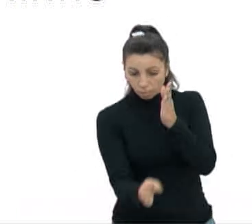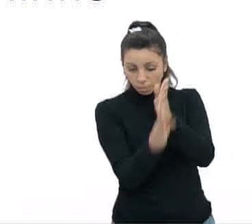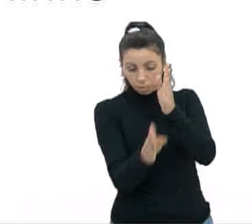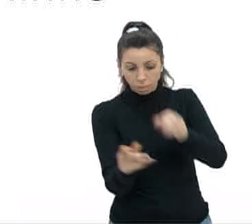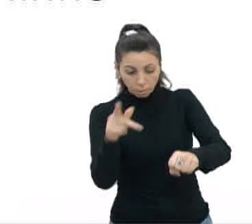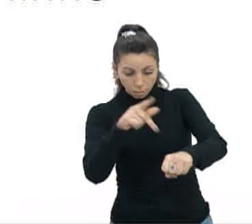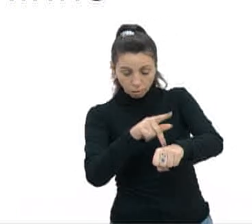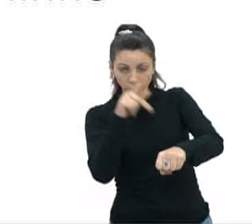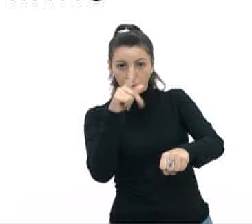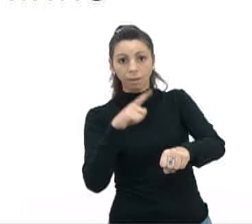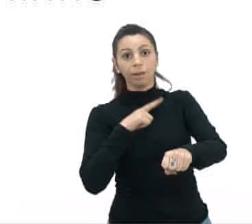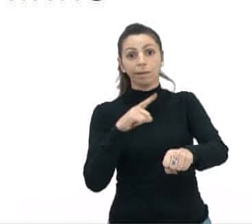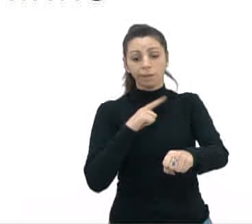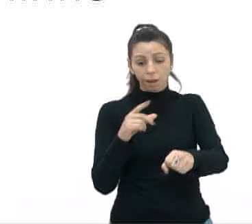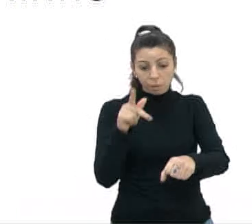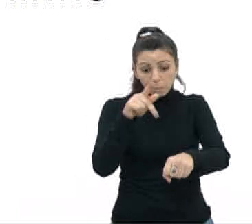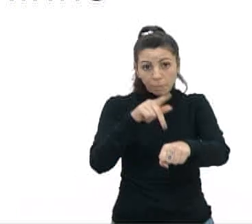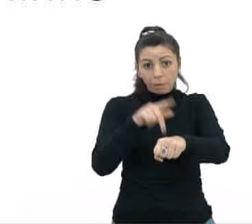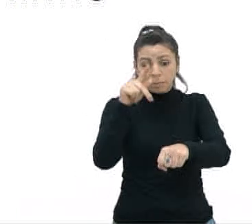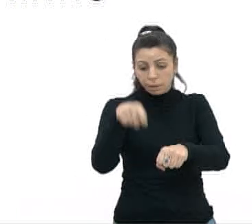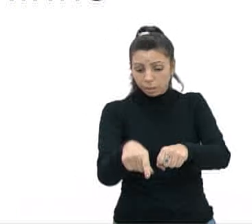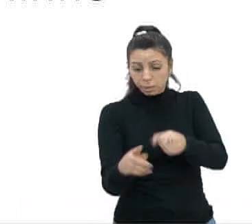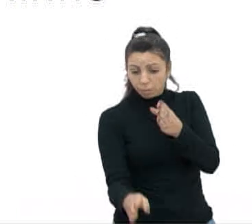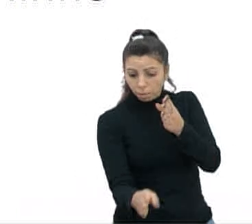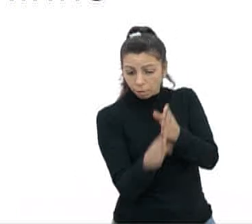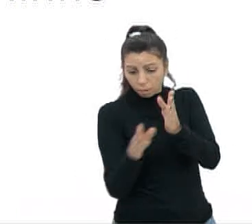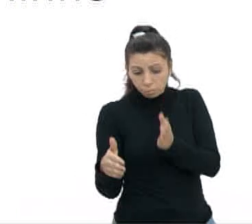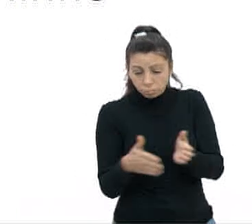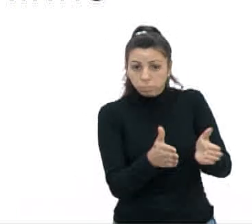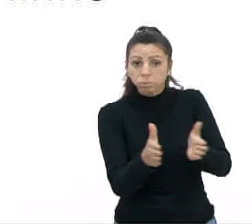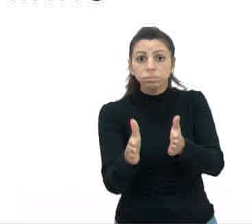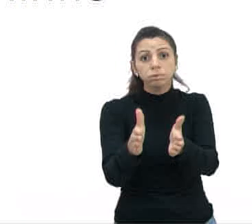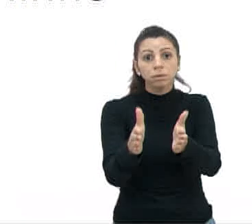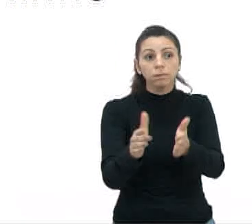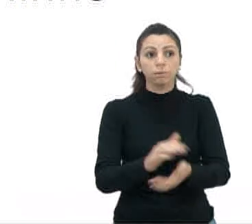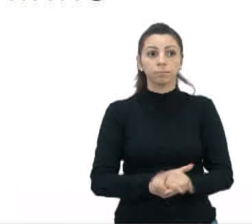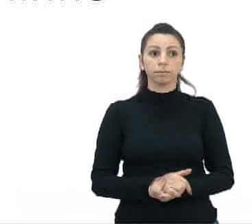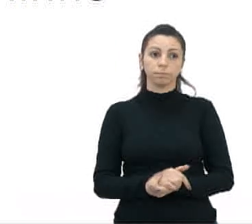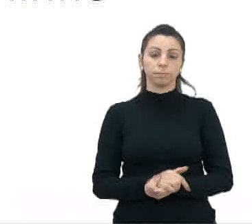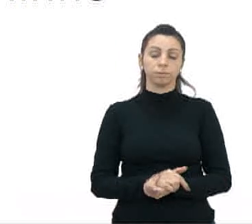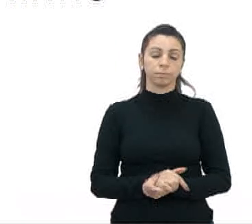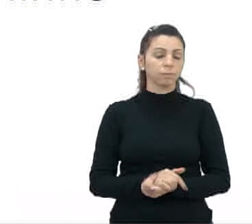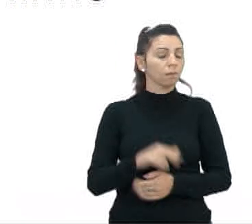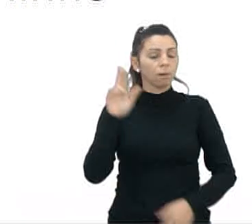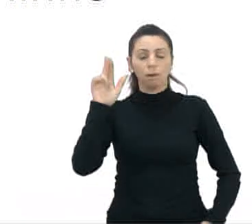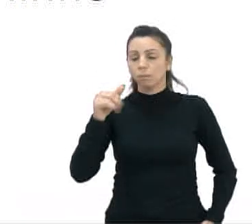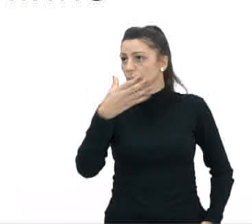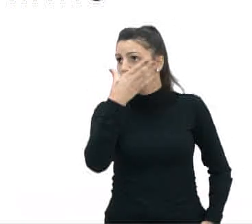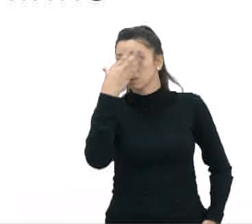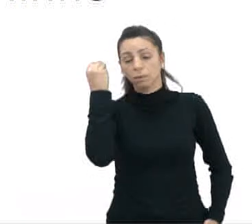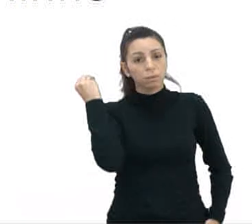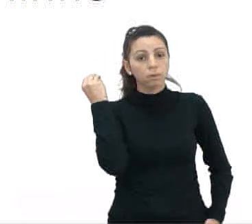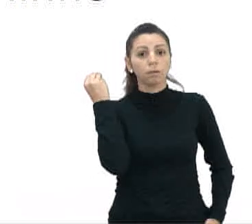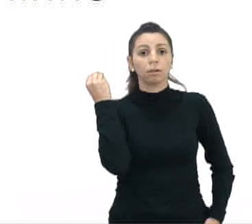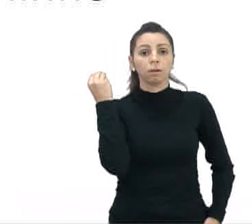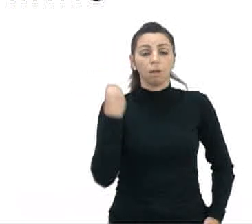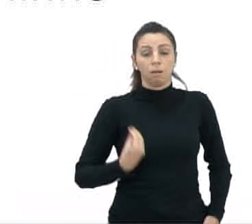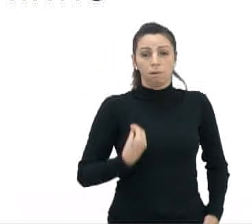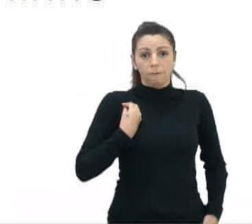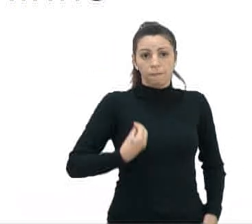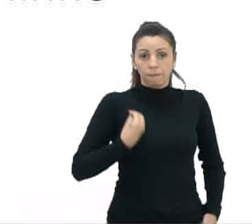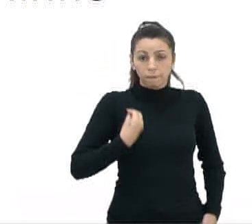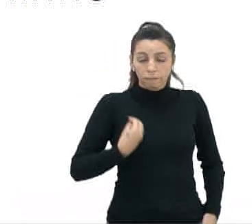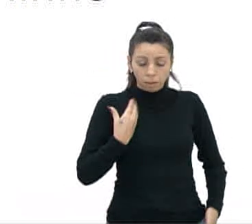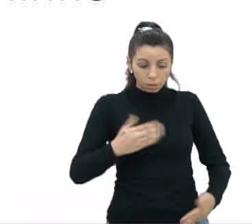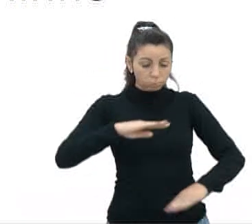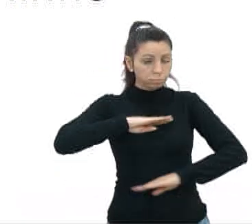uma pedra no meio do caminho, tinha uma pedra no meio do caminho, tinha uma pedra. Nunca me esquecerei desse acontecimento na vida de minhas